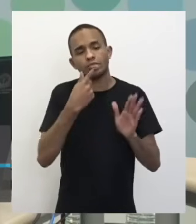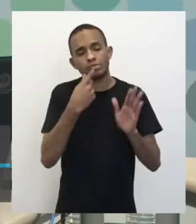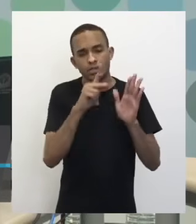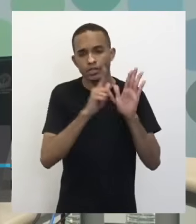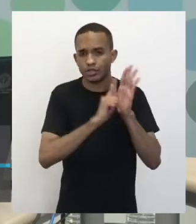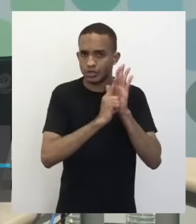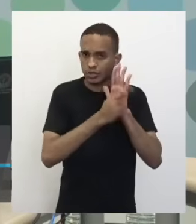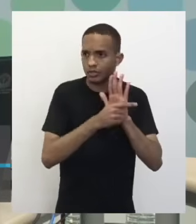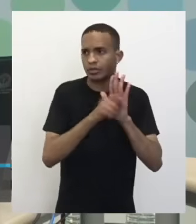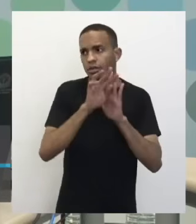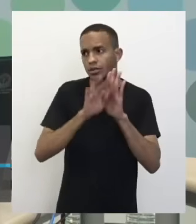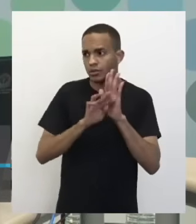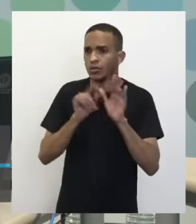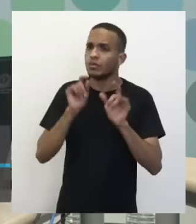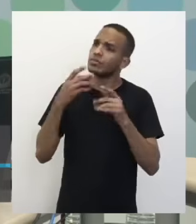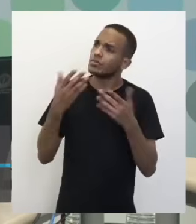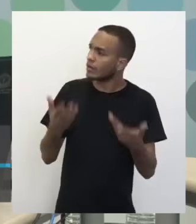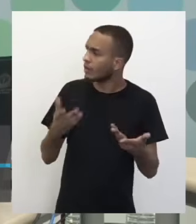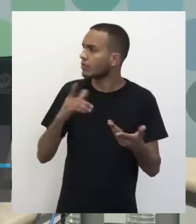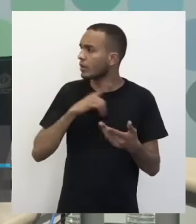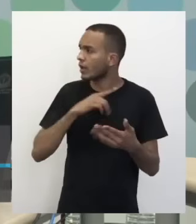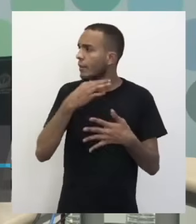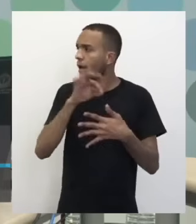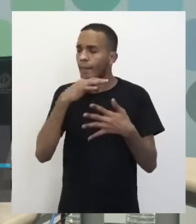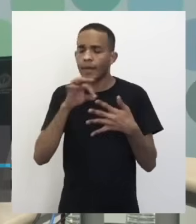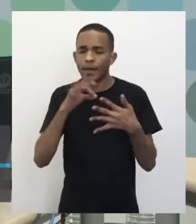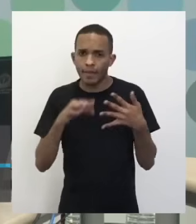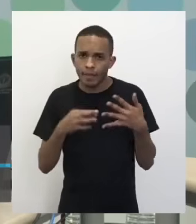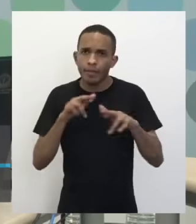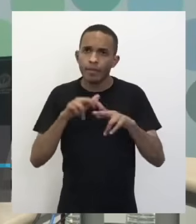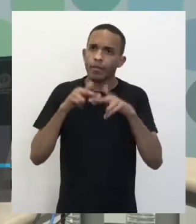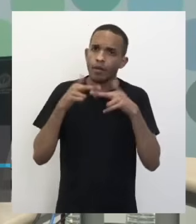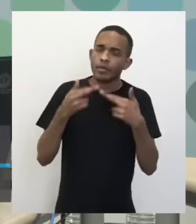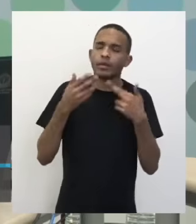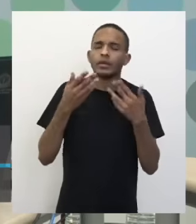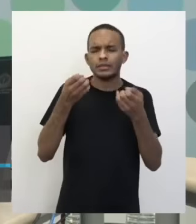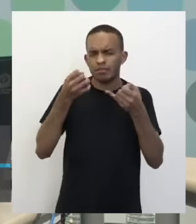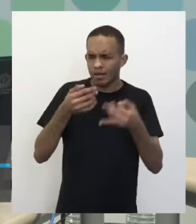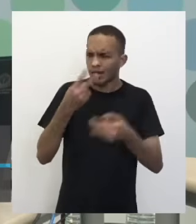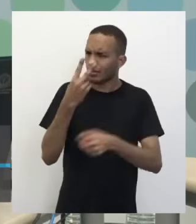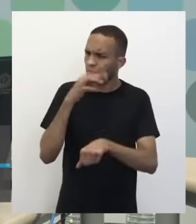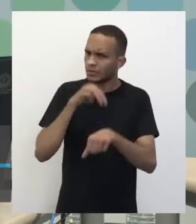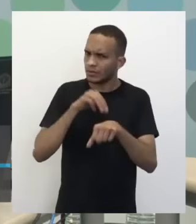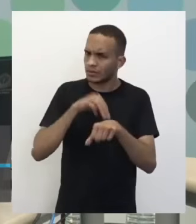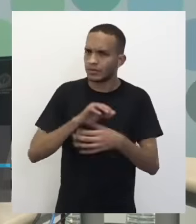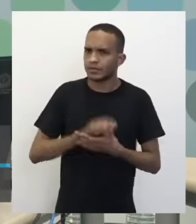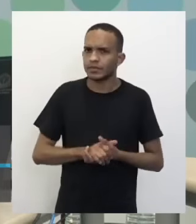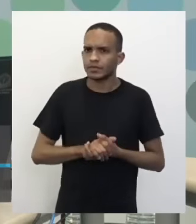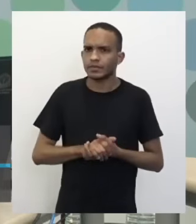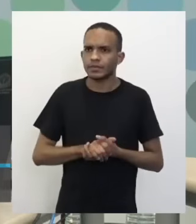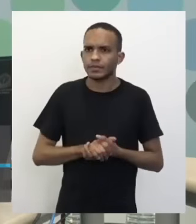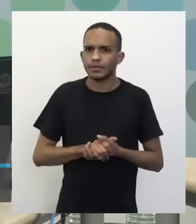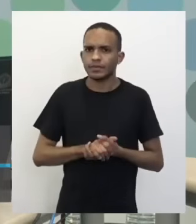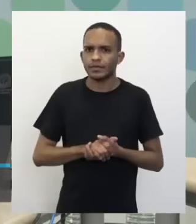textual? Ah, Pro, é isso daqui por conta disso, tá? Tenta colocar para Pro. 2 minutinhos.